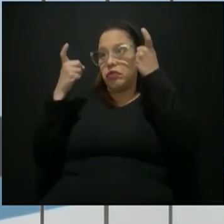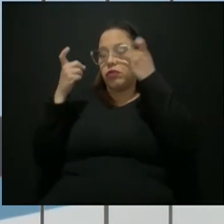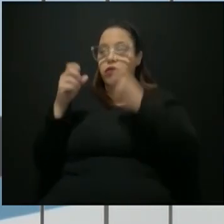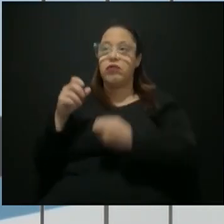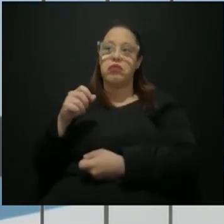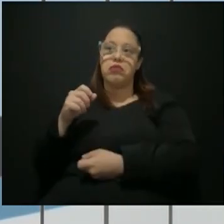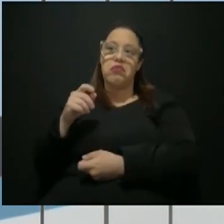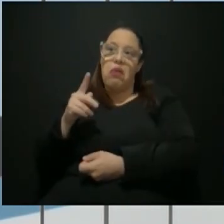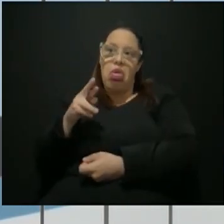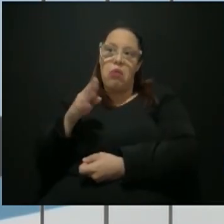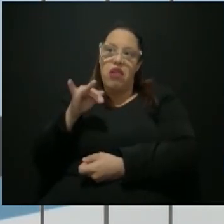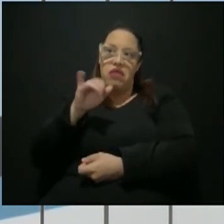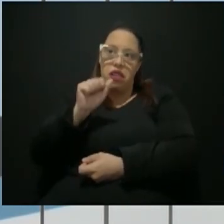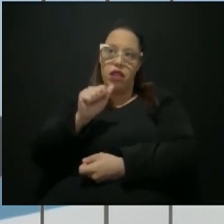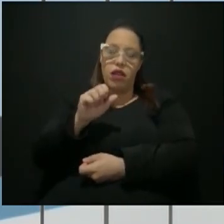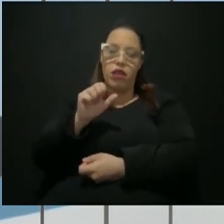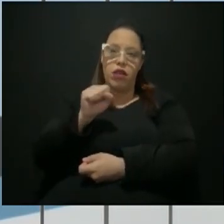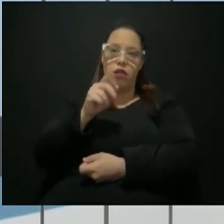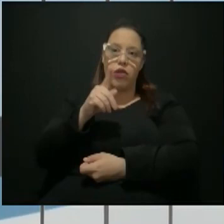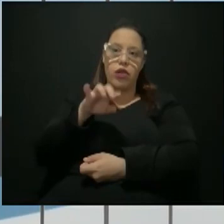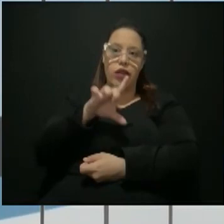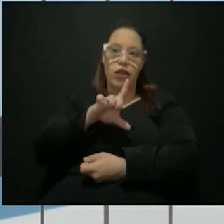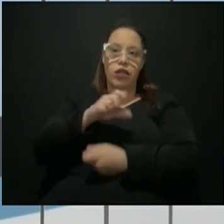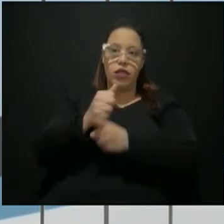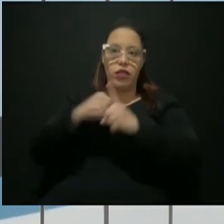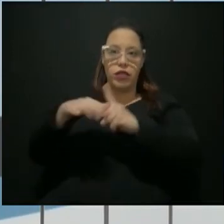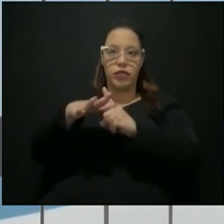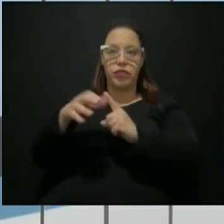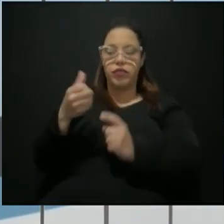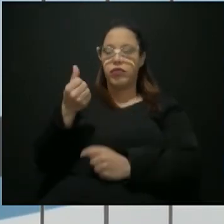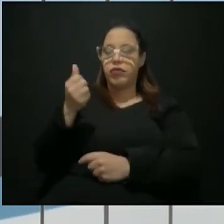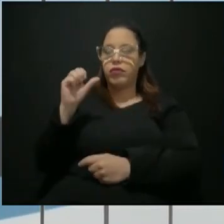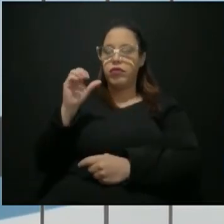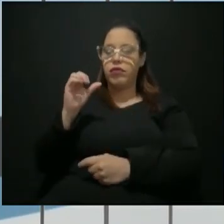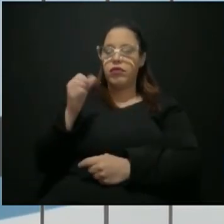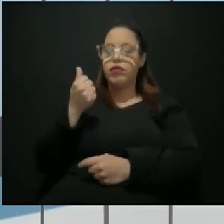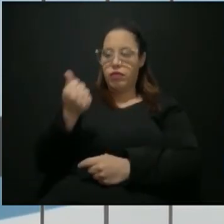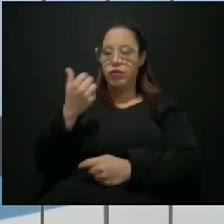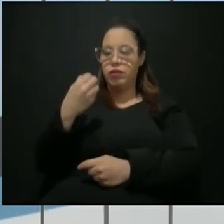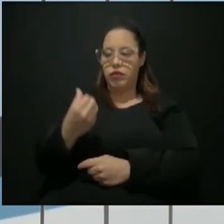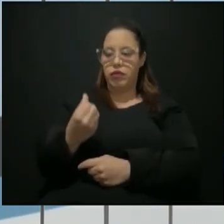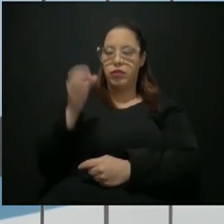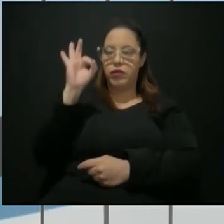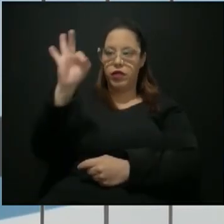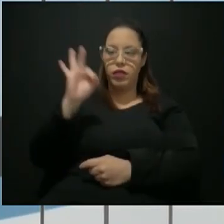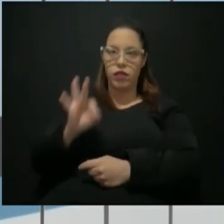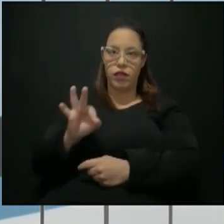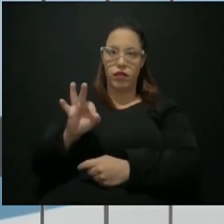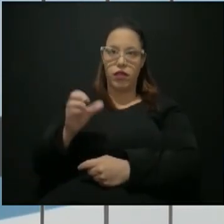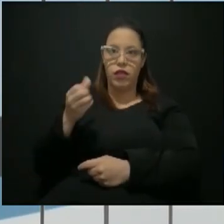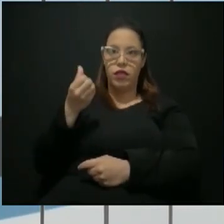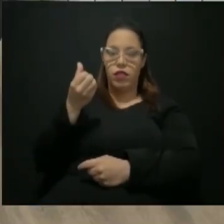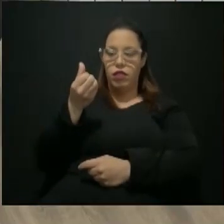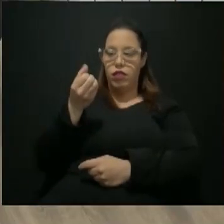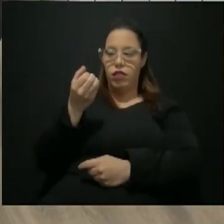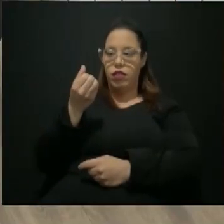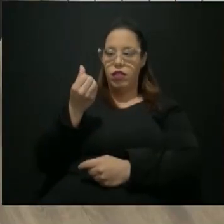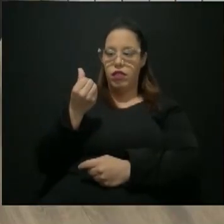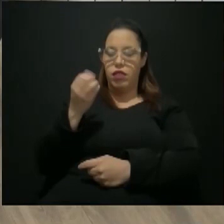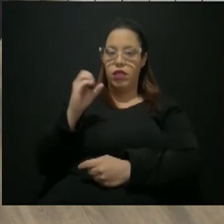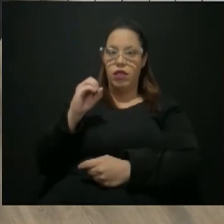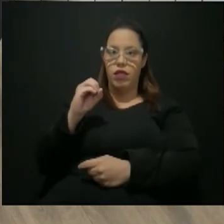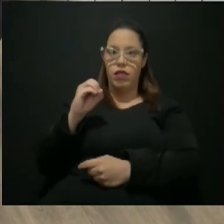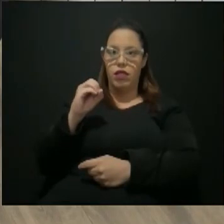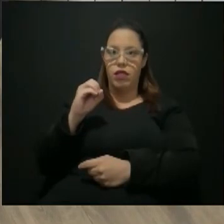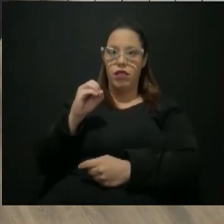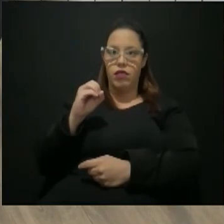preocupação. Hoje, né, com a população em 16%, a população com 60 anos ou mais, ocupando 16%